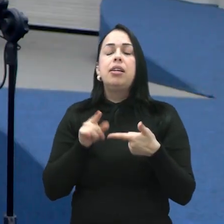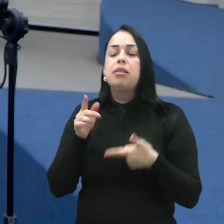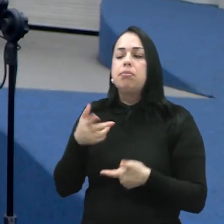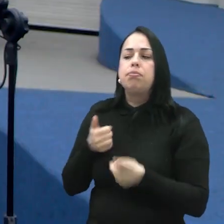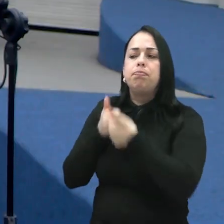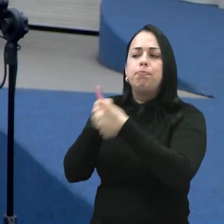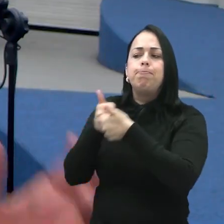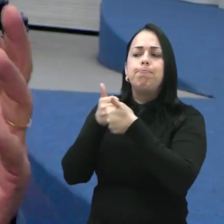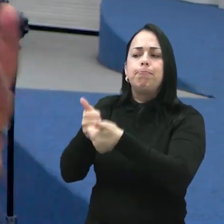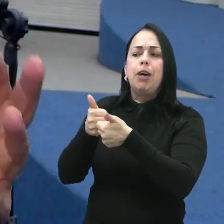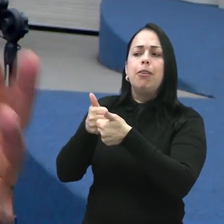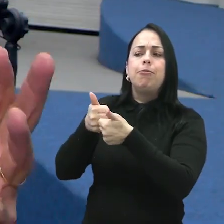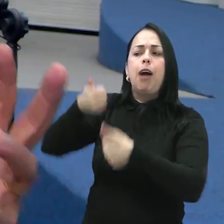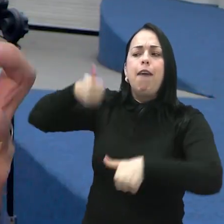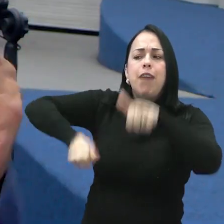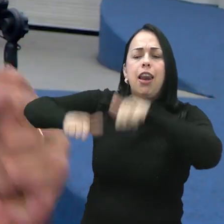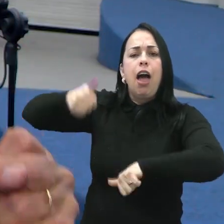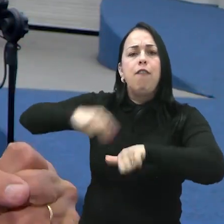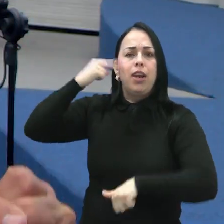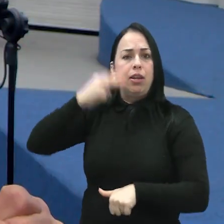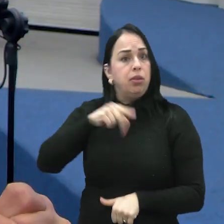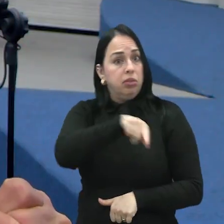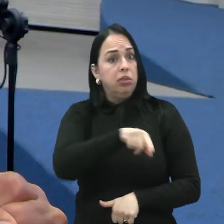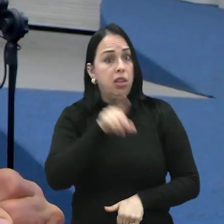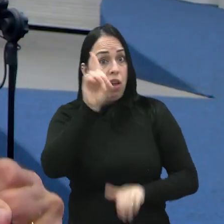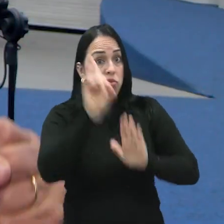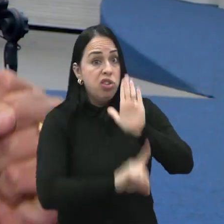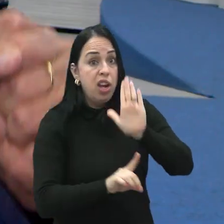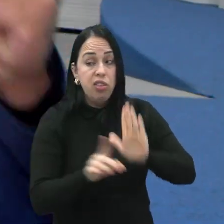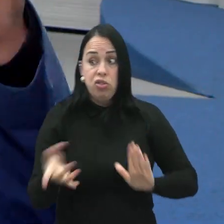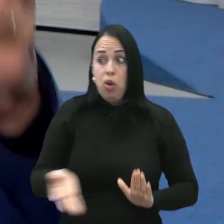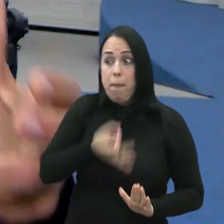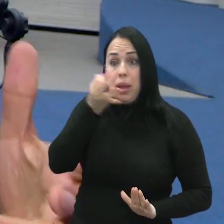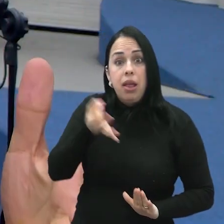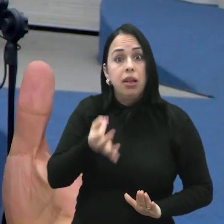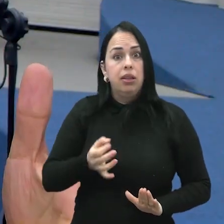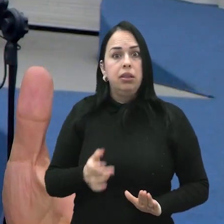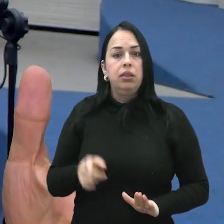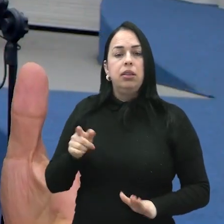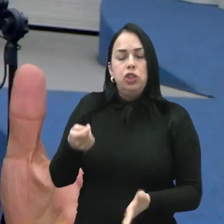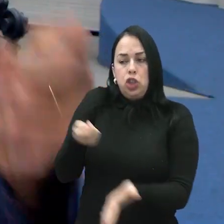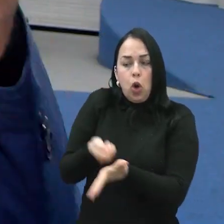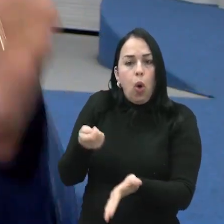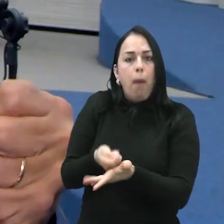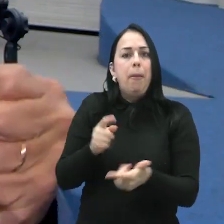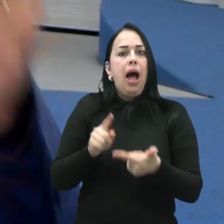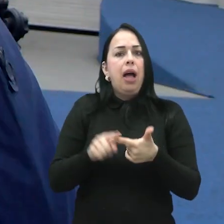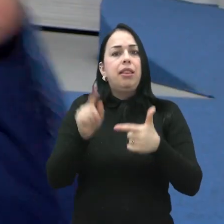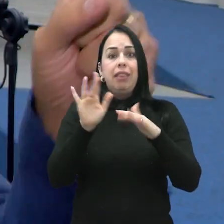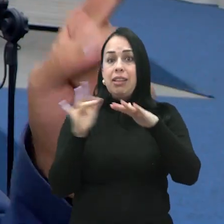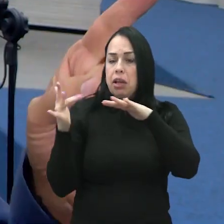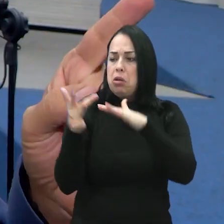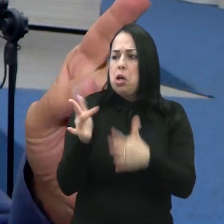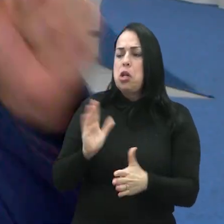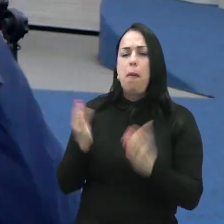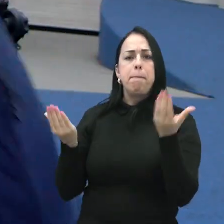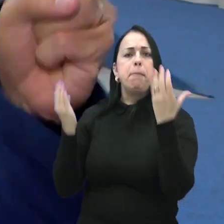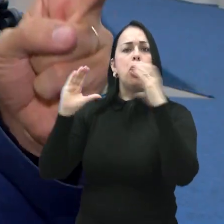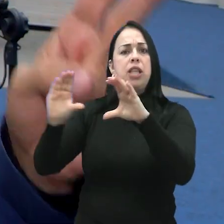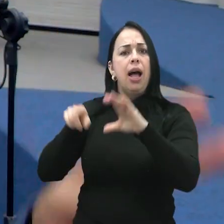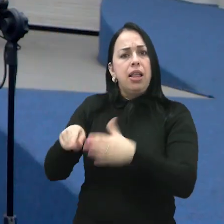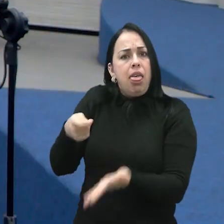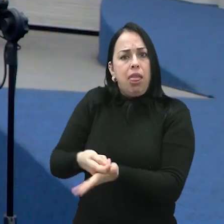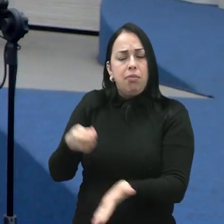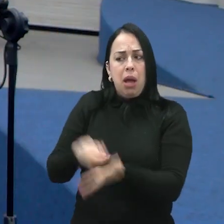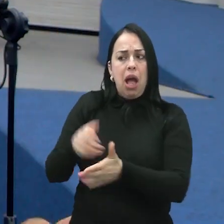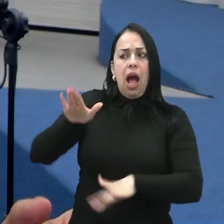no acompanhamento do mandato do vereador escolhido, que a pessoa tem o direito de dizer. Ela tem o direito de acompanhar pela rede social, de cobrar